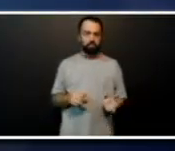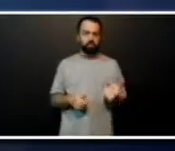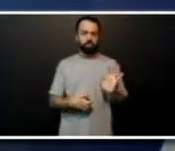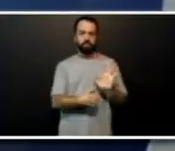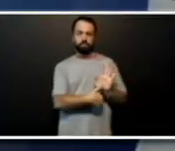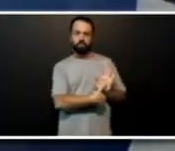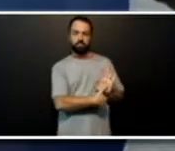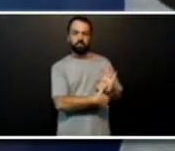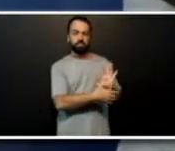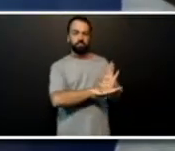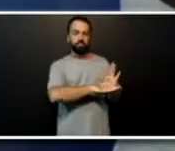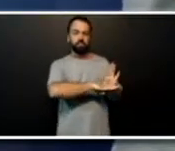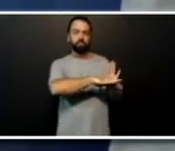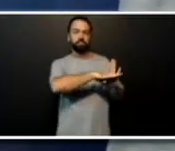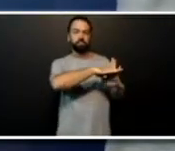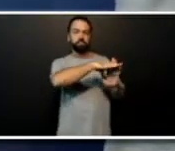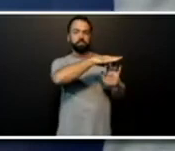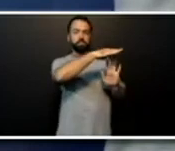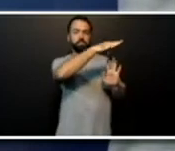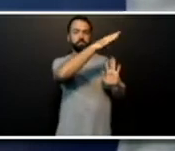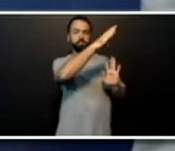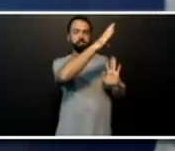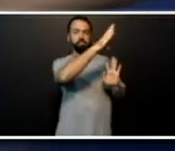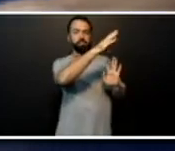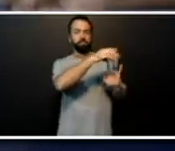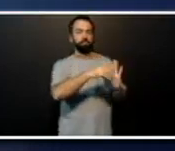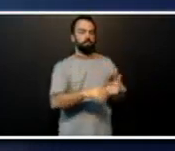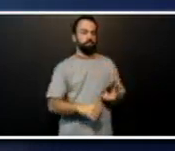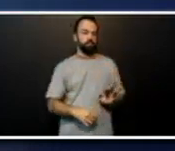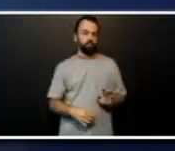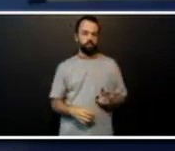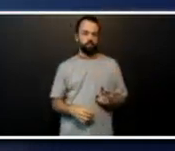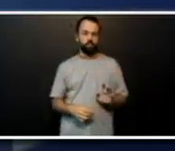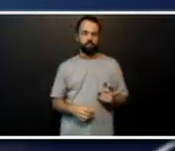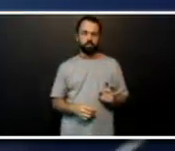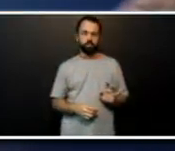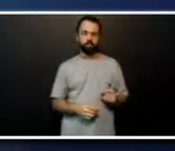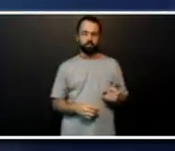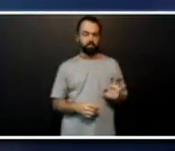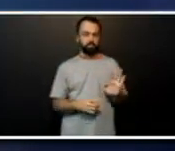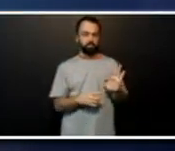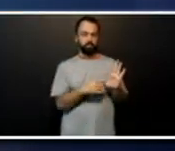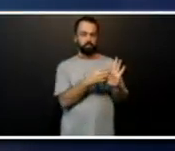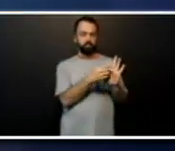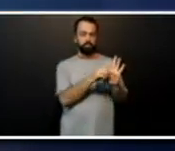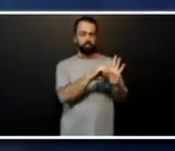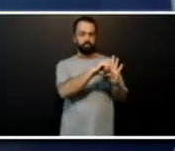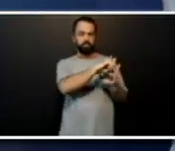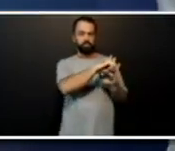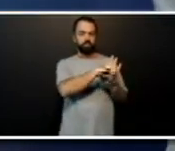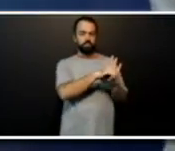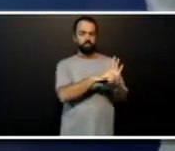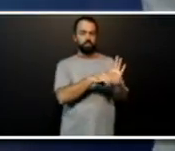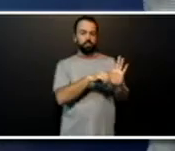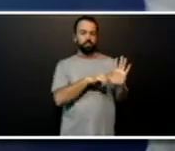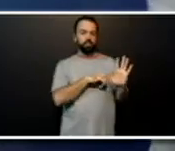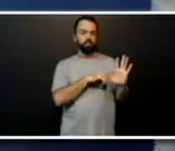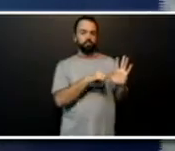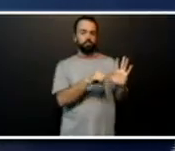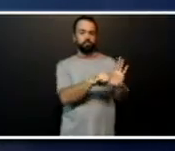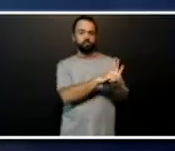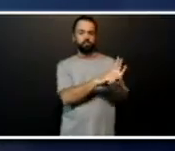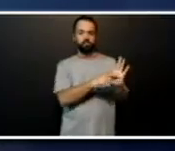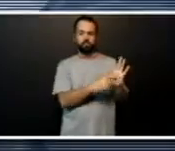talvez em um elevador, temos o nosso andar